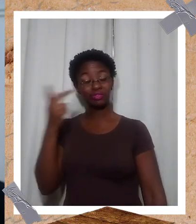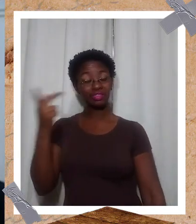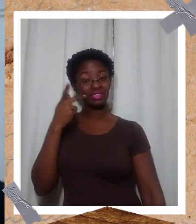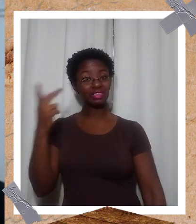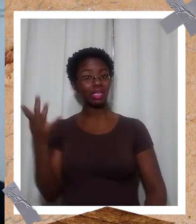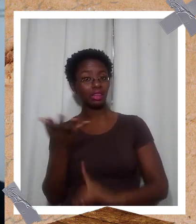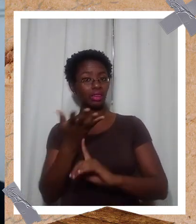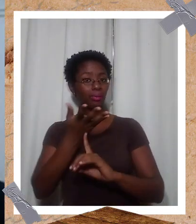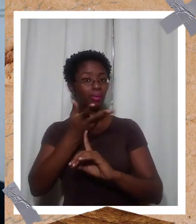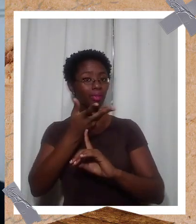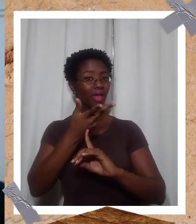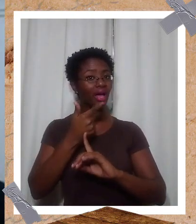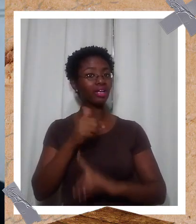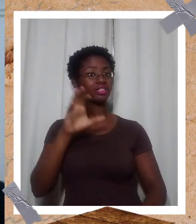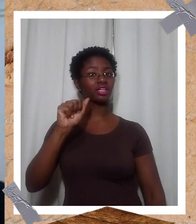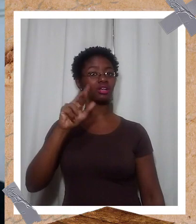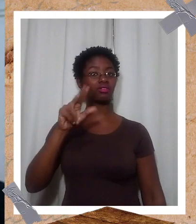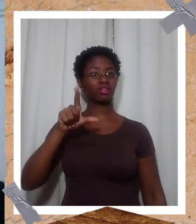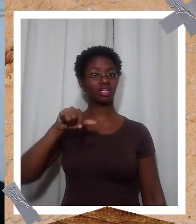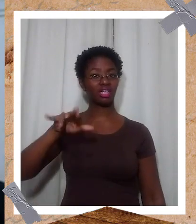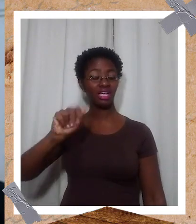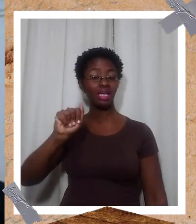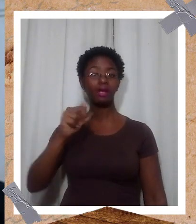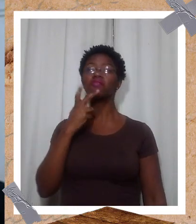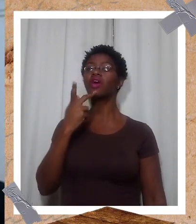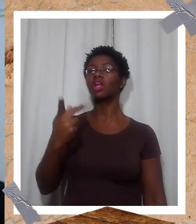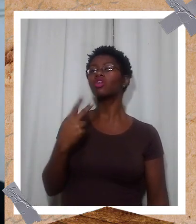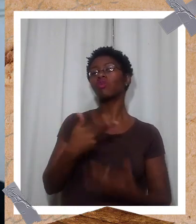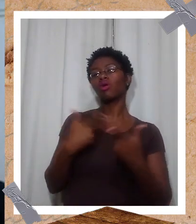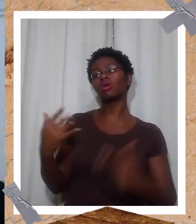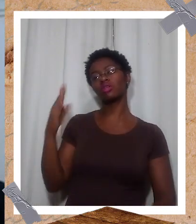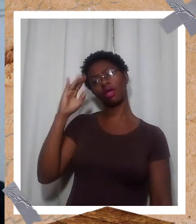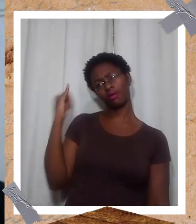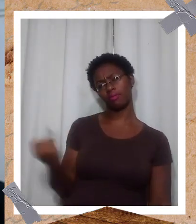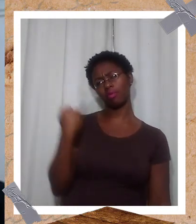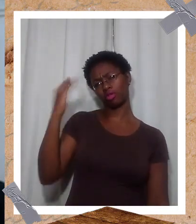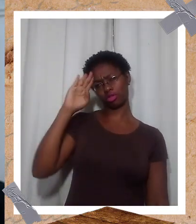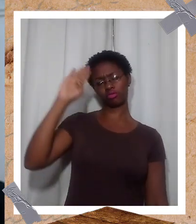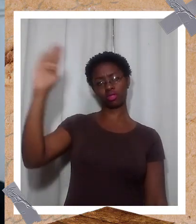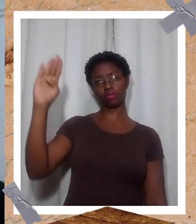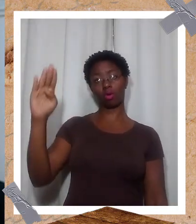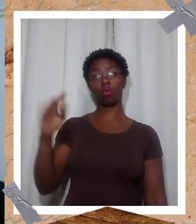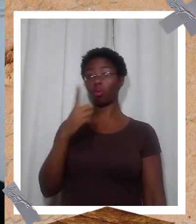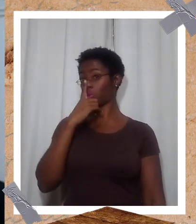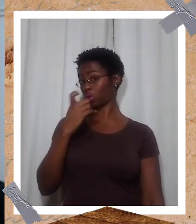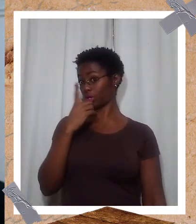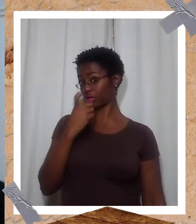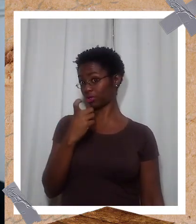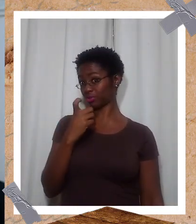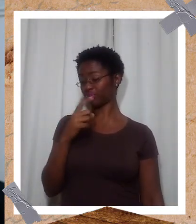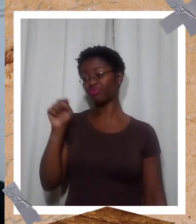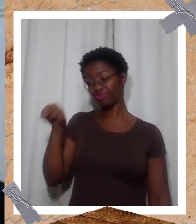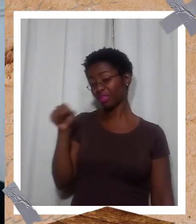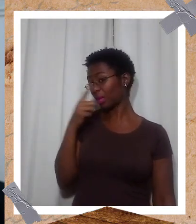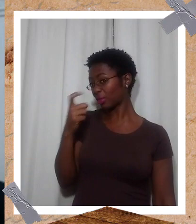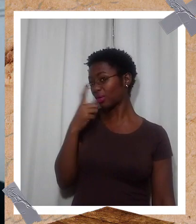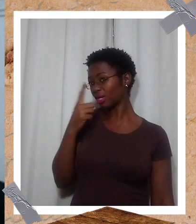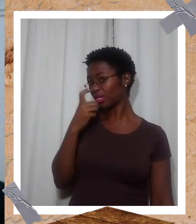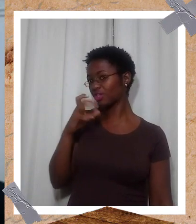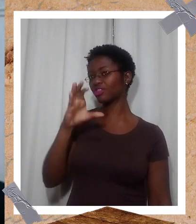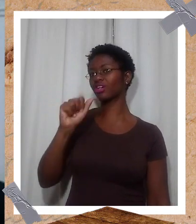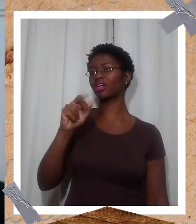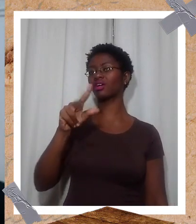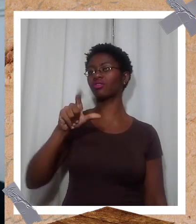capítulo fundamental: o lixo. Foi no lixo que Carolina Maria de Jesus encontrou sustento